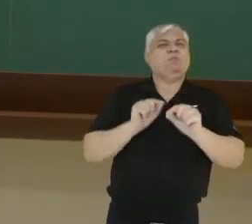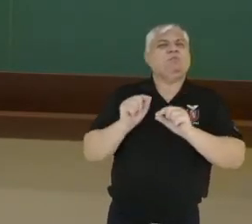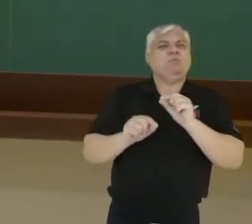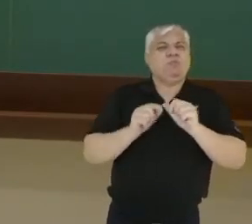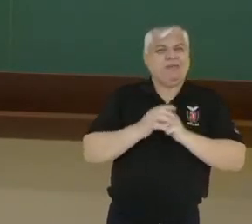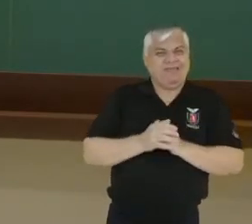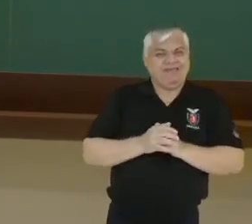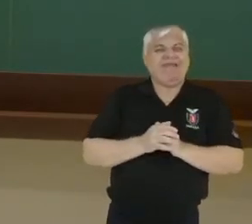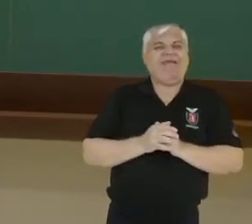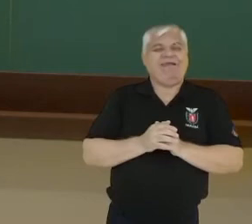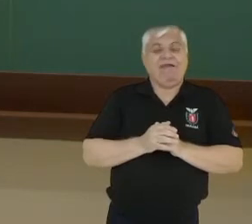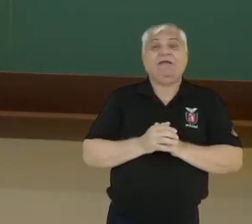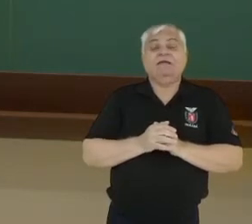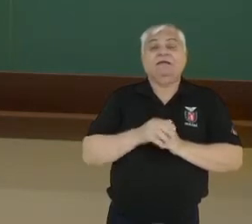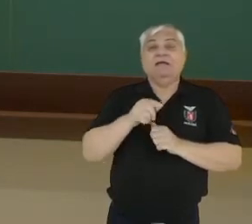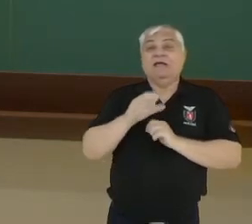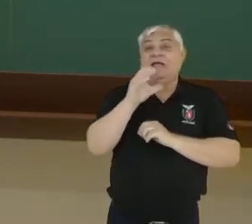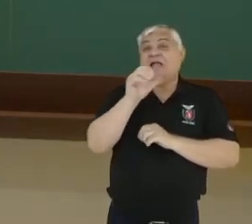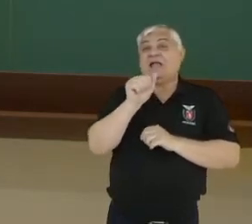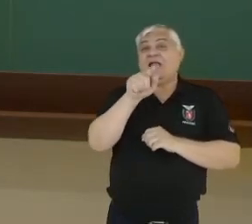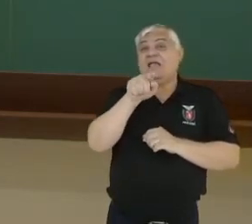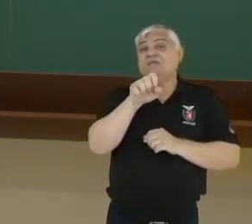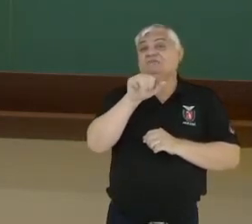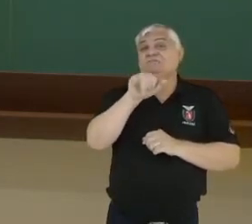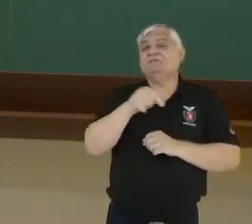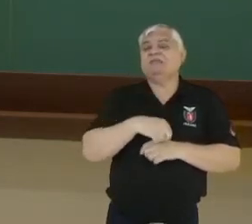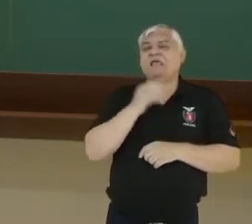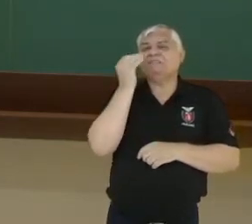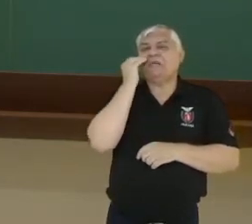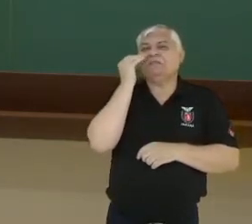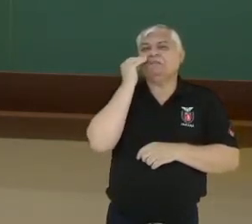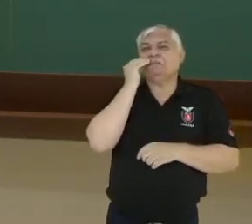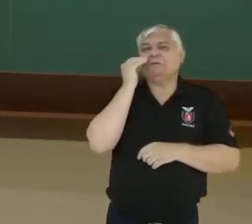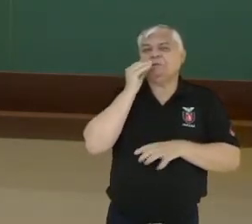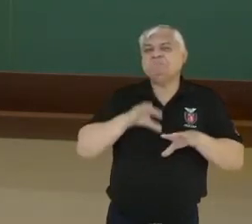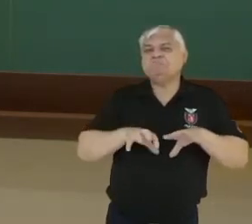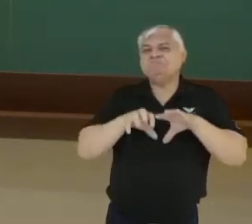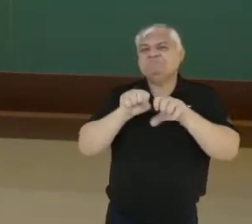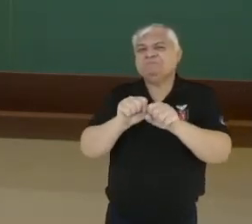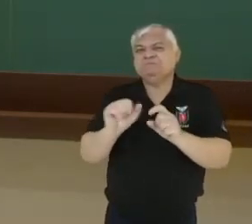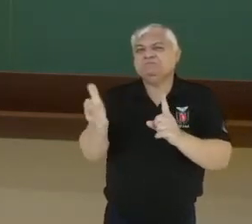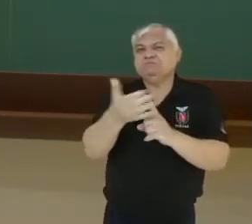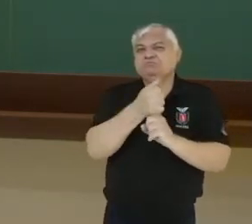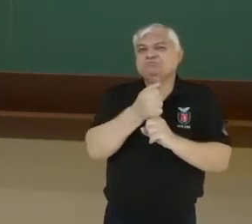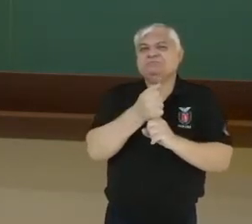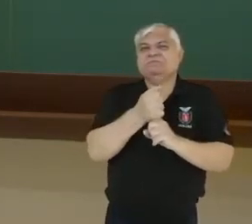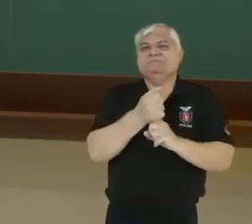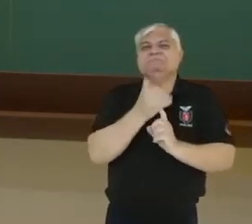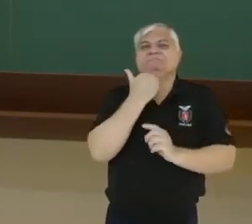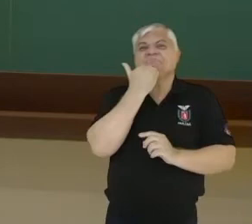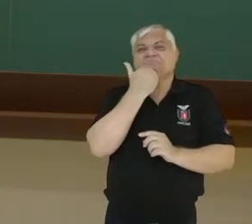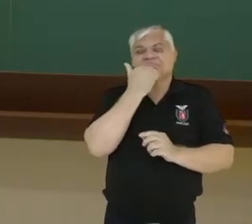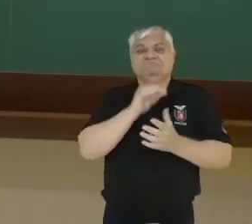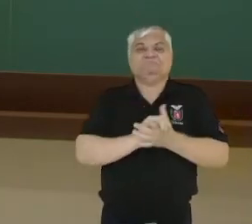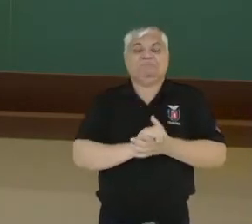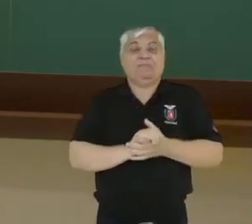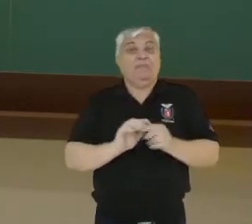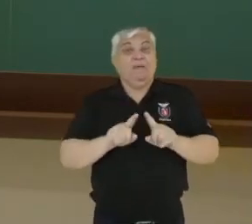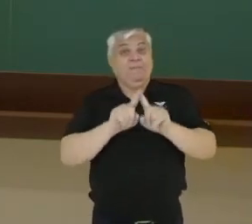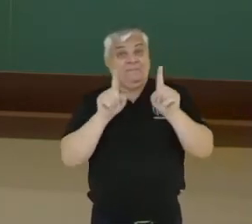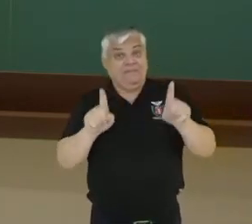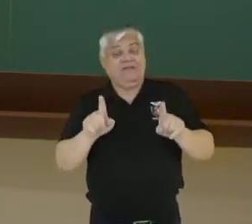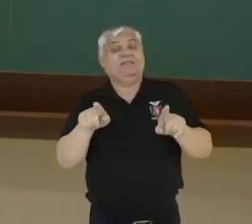sentido geopolítico da Caxemira, também tentou de várias formas dominar a área. Além disso,